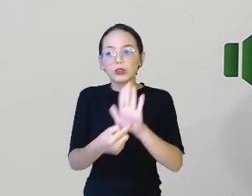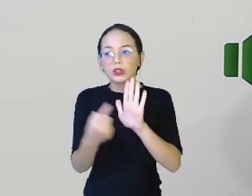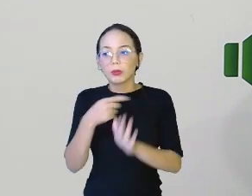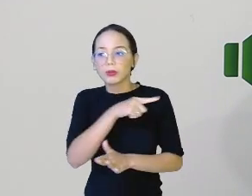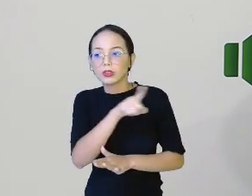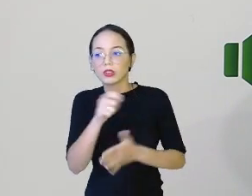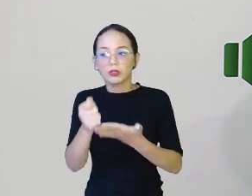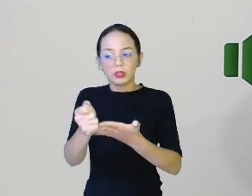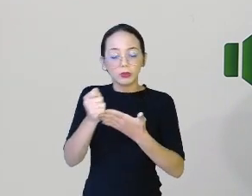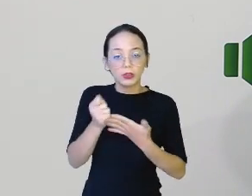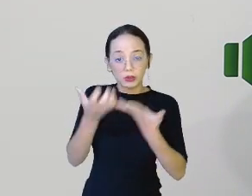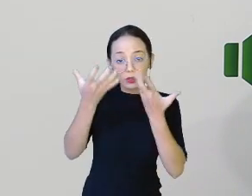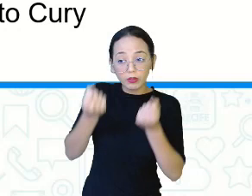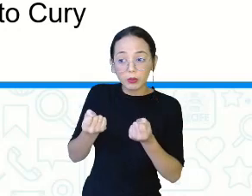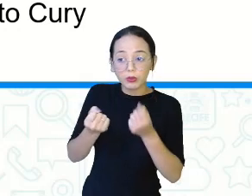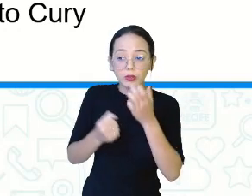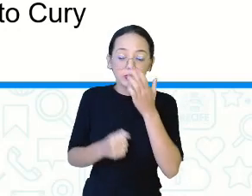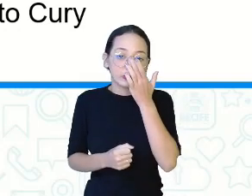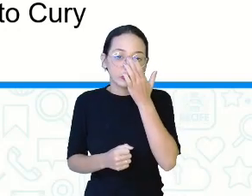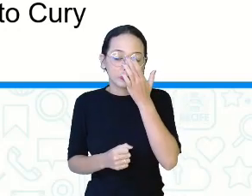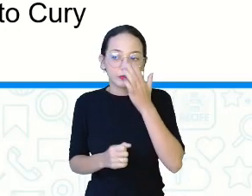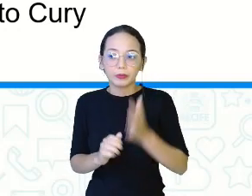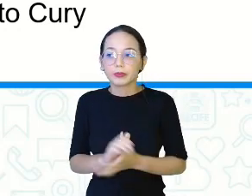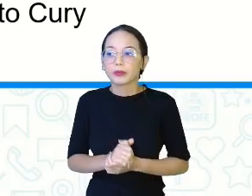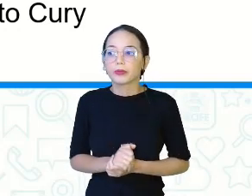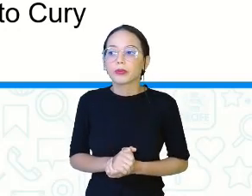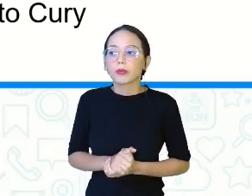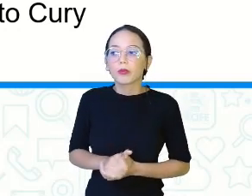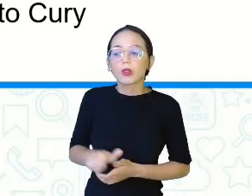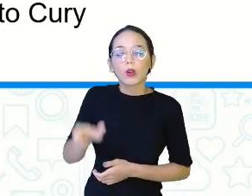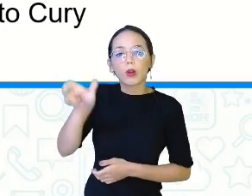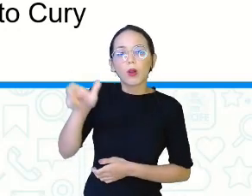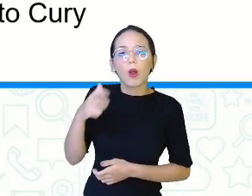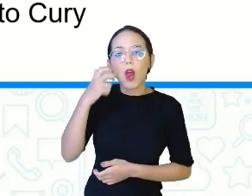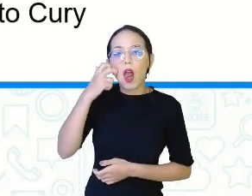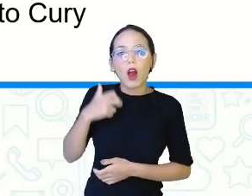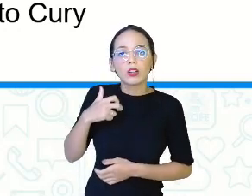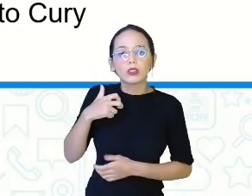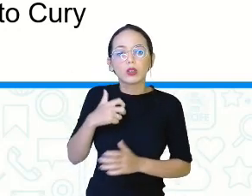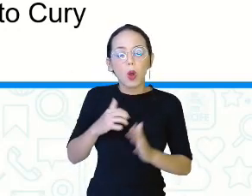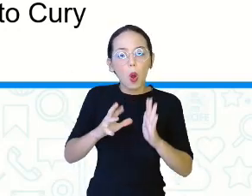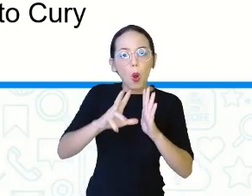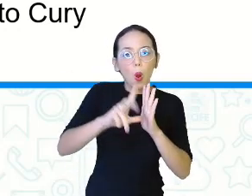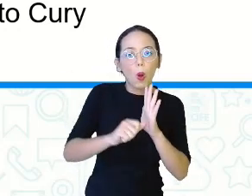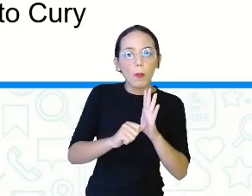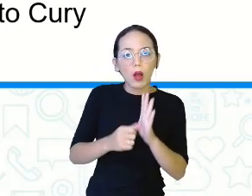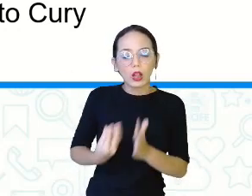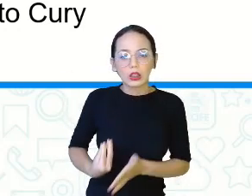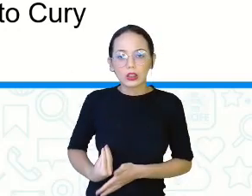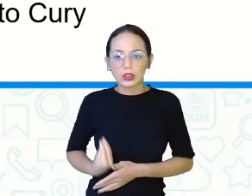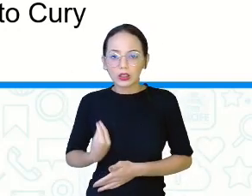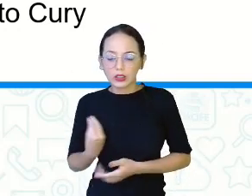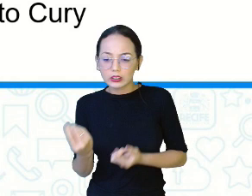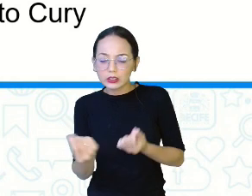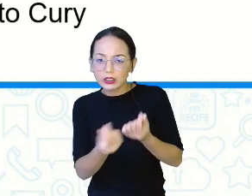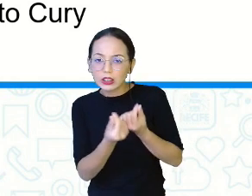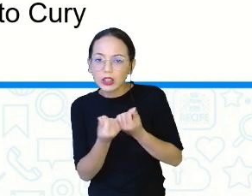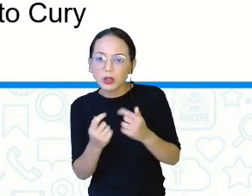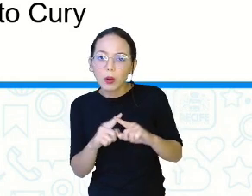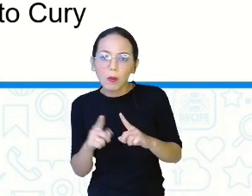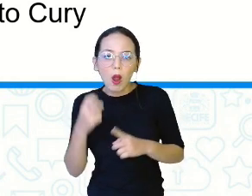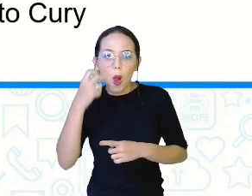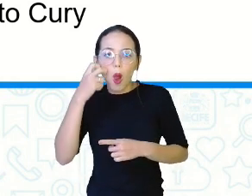me ajuda? Vamos ler juntos? Um ladrão rouba um tesouro, mas não furta a inteligência.